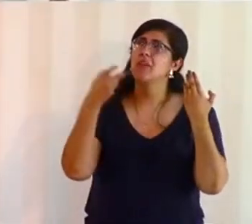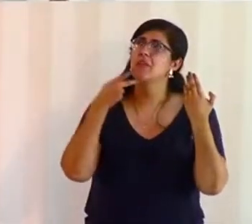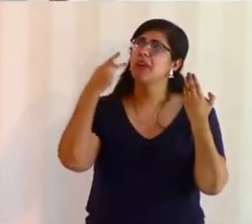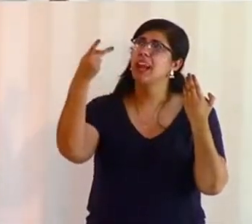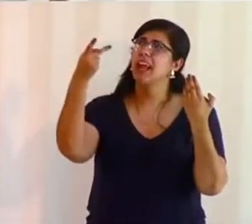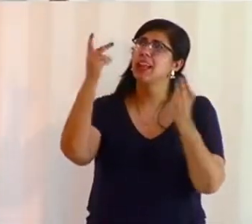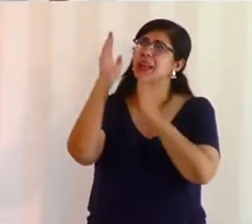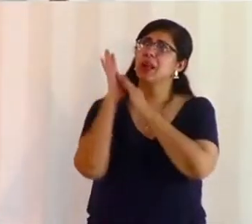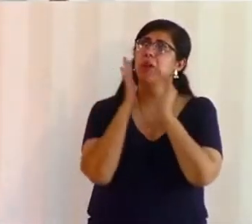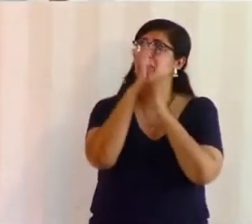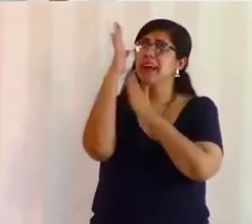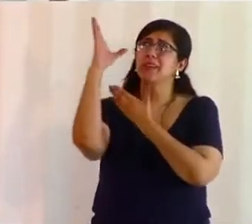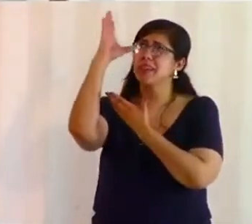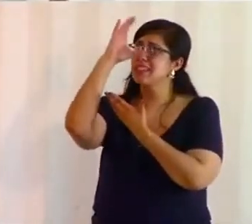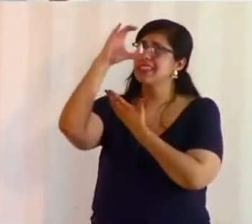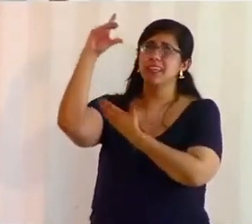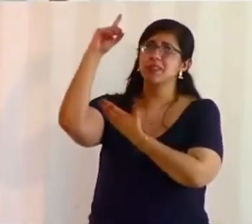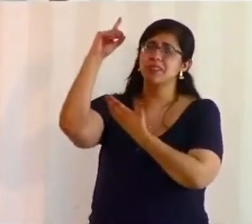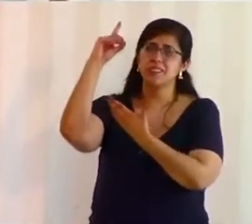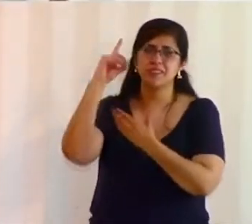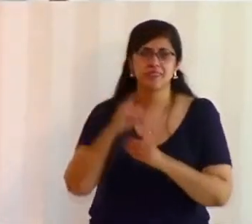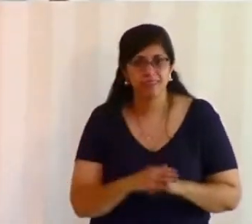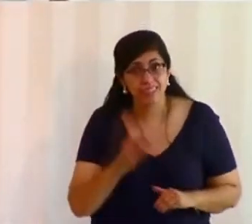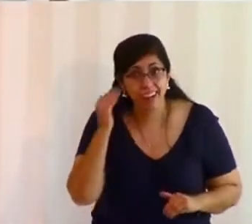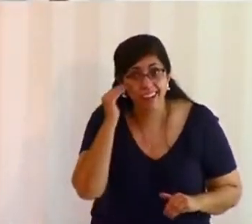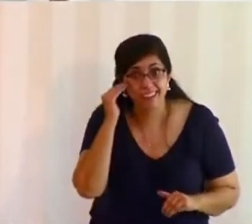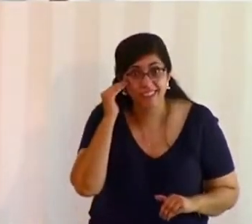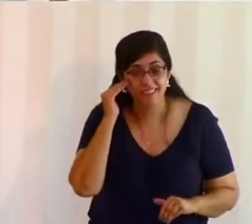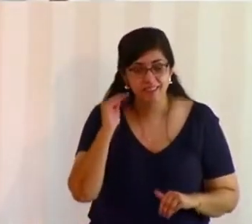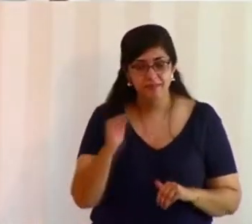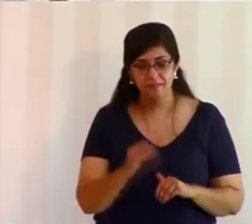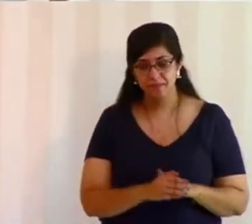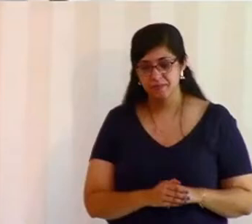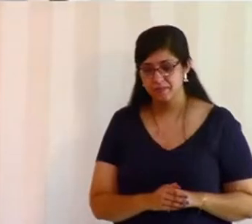cantando. É loucura mesmo, irmãos. O Evangelho é loucura.